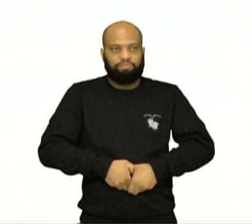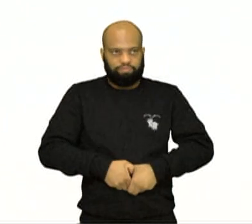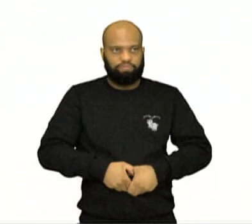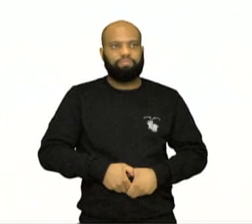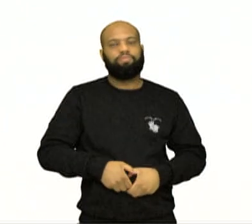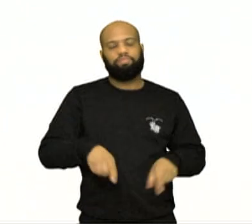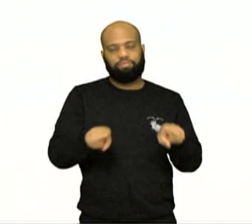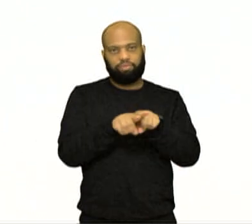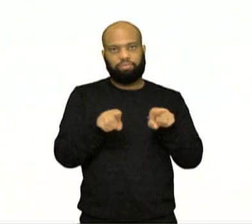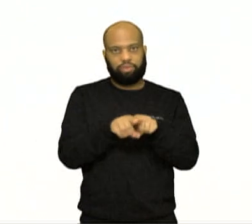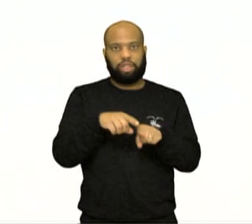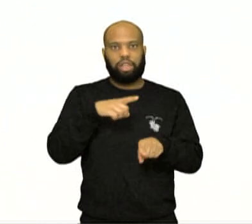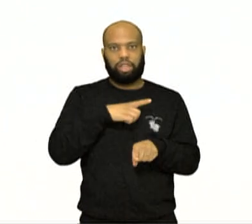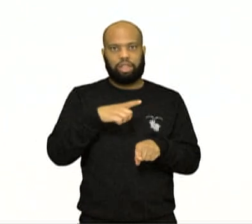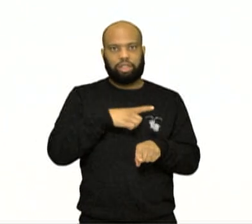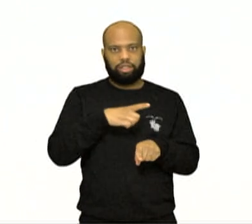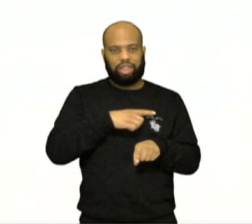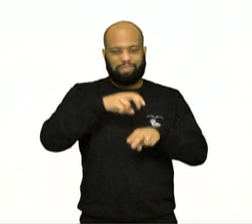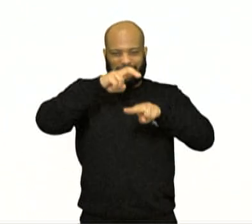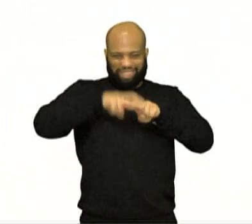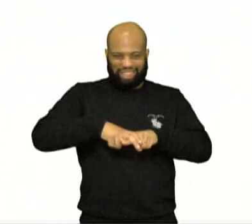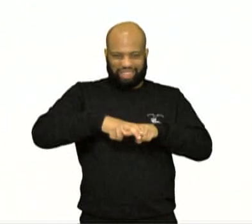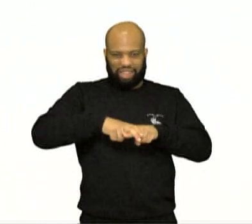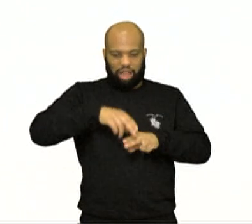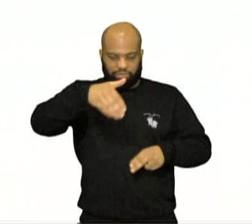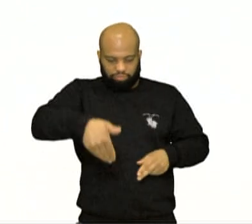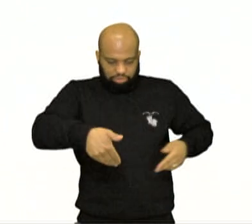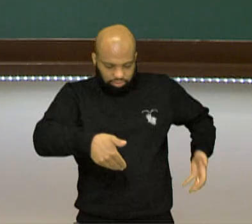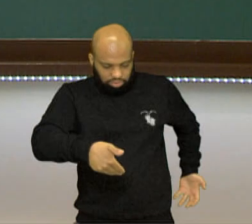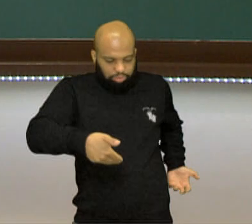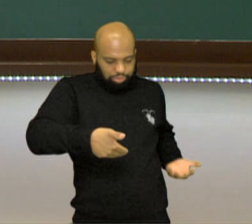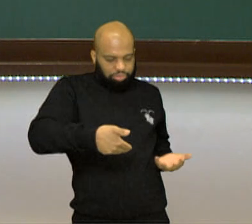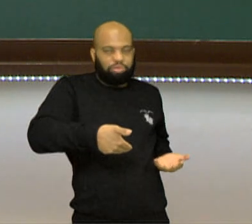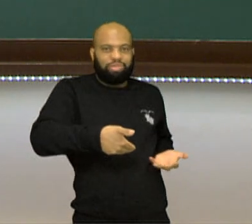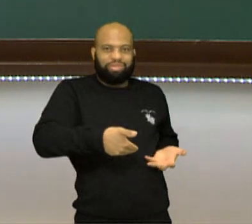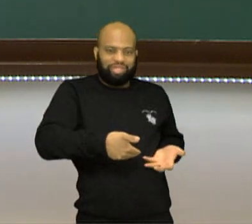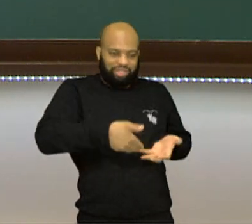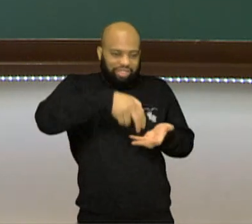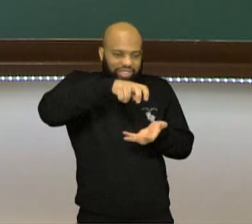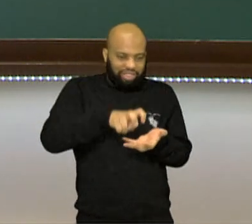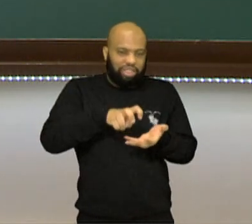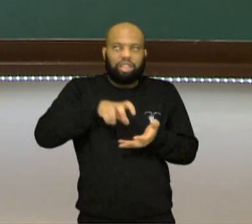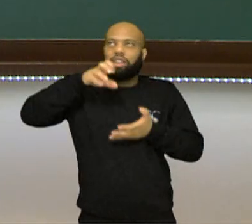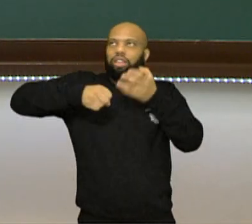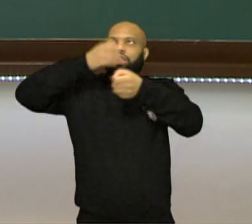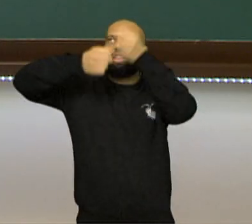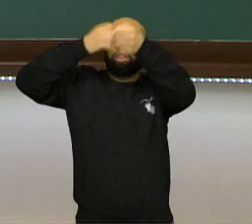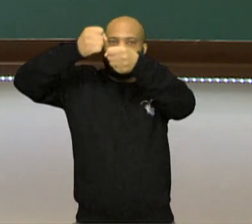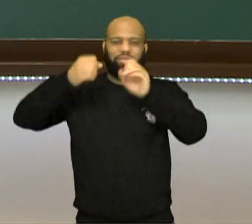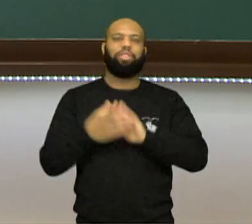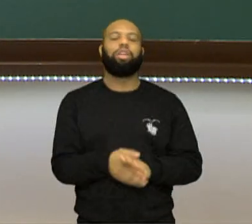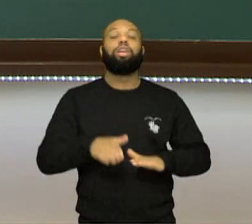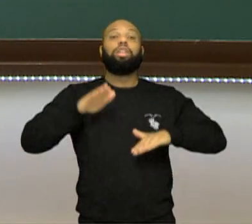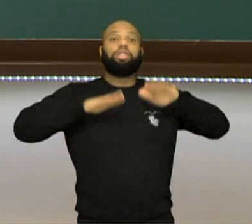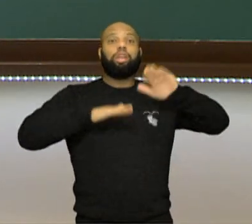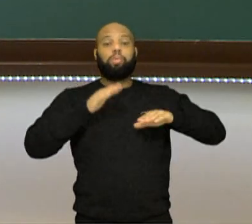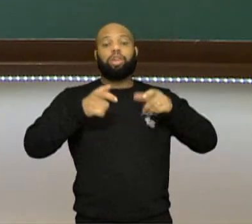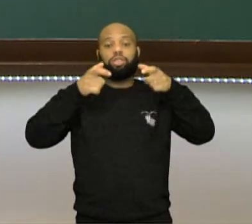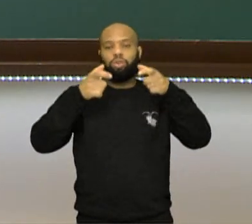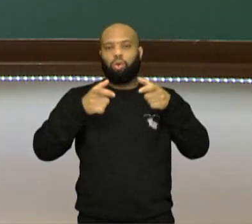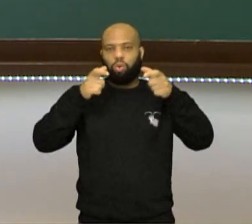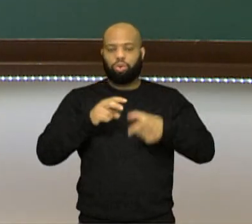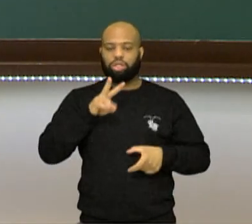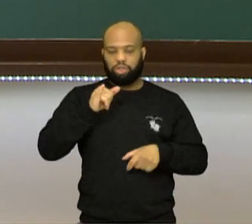o cinto e a cadeirinha. Dependendo da modalidade que você vai praticar,